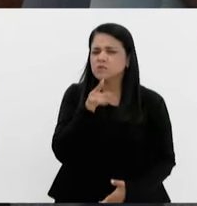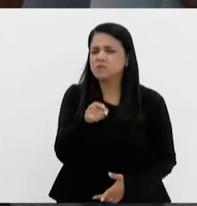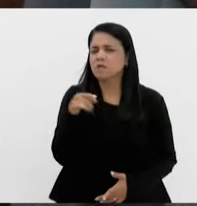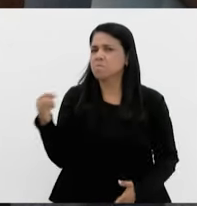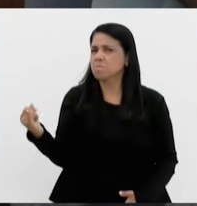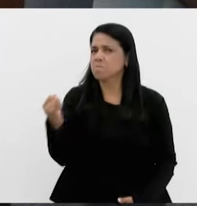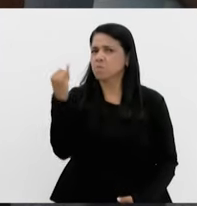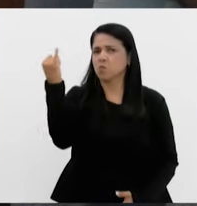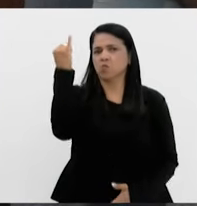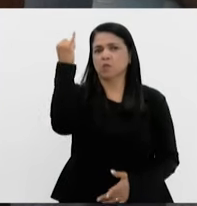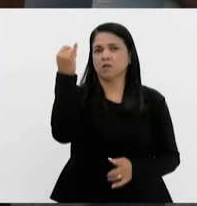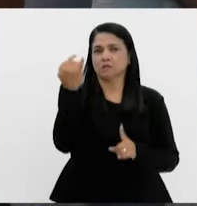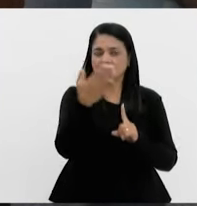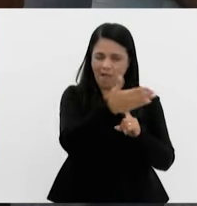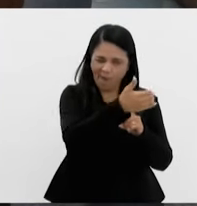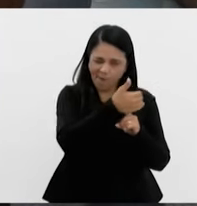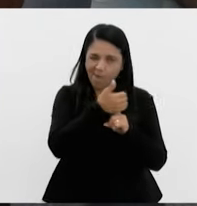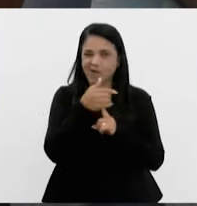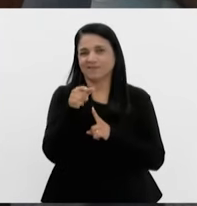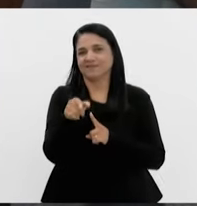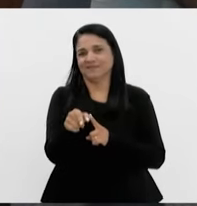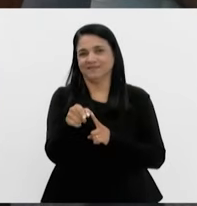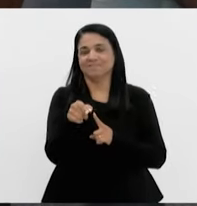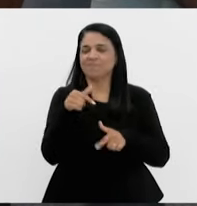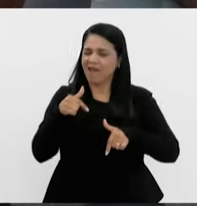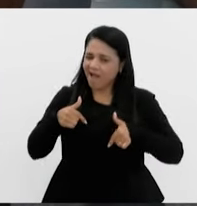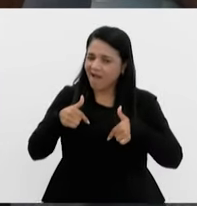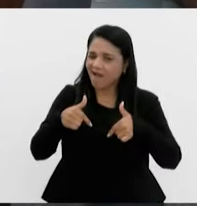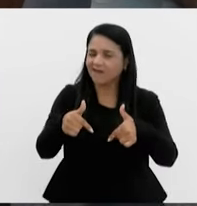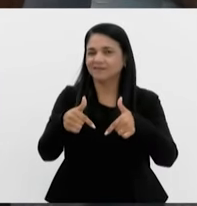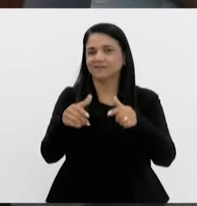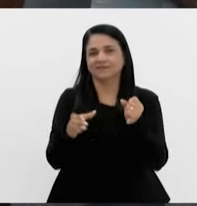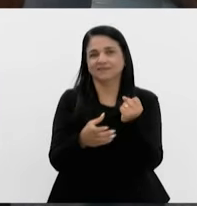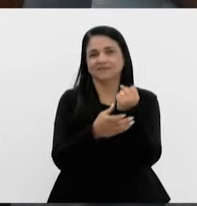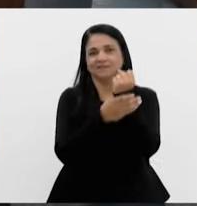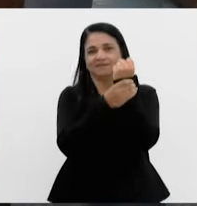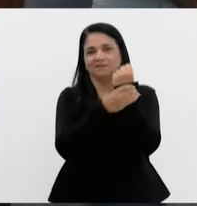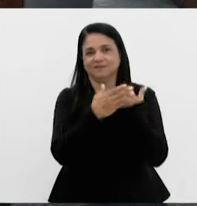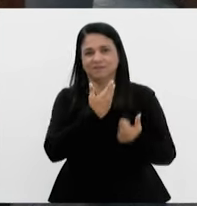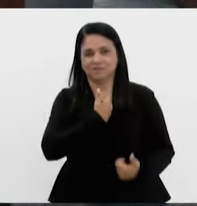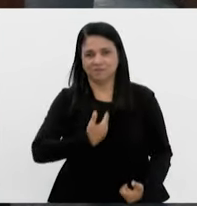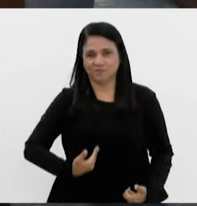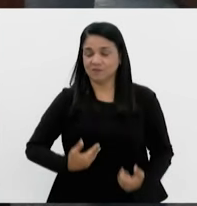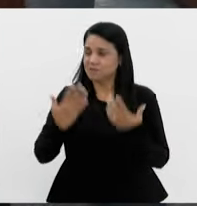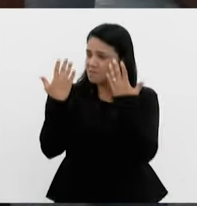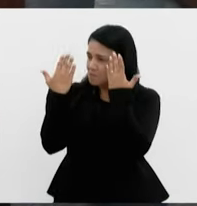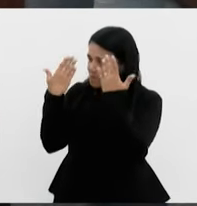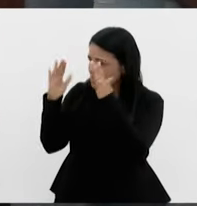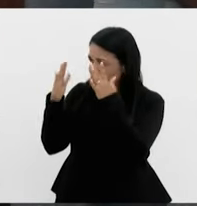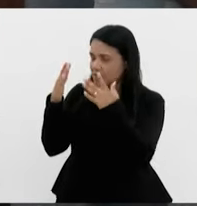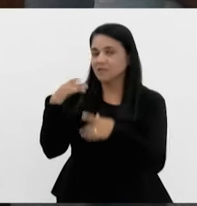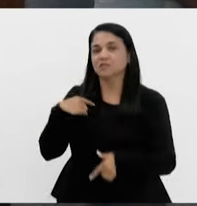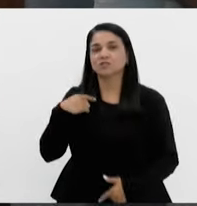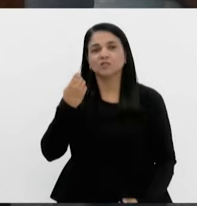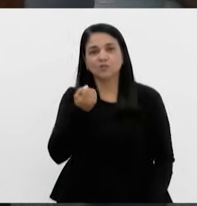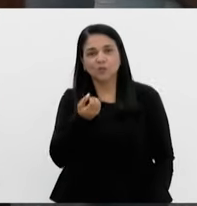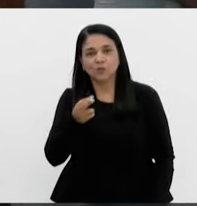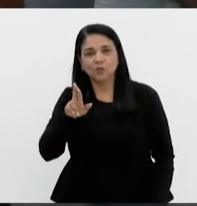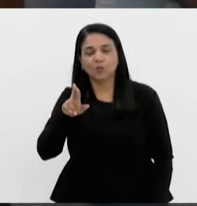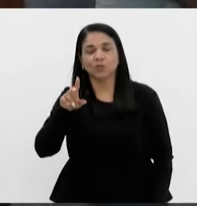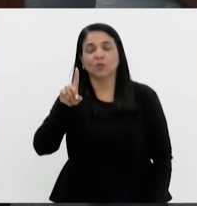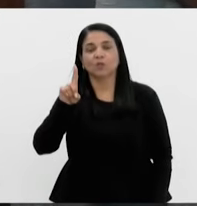importância para atividade da Segurança Pública Então parabéns Dr deud pela